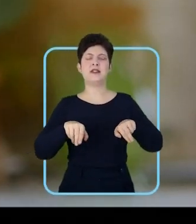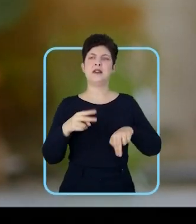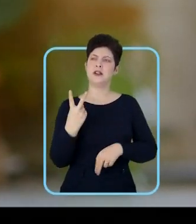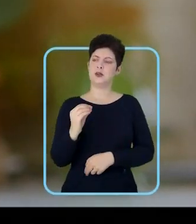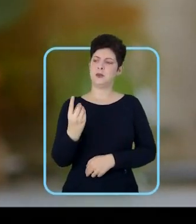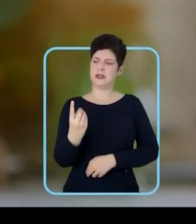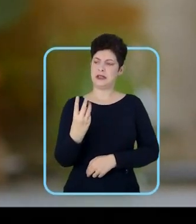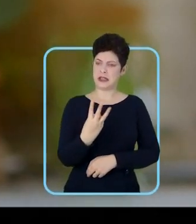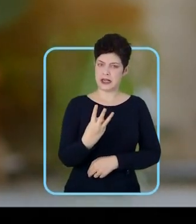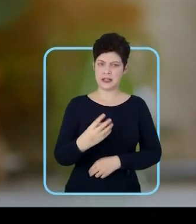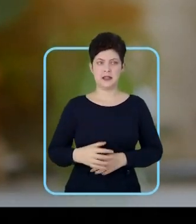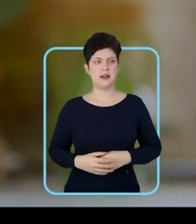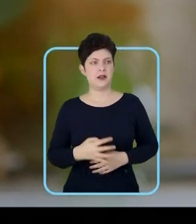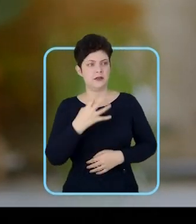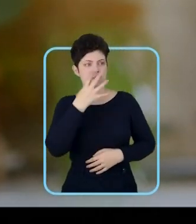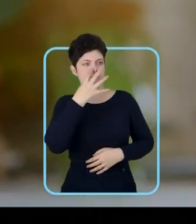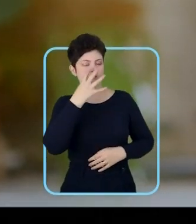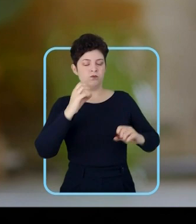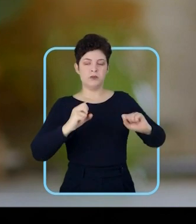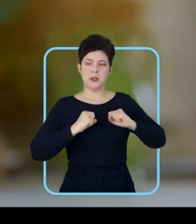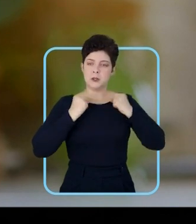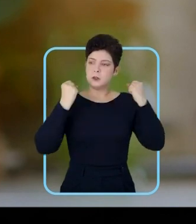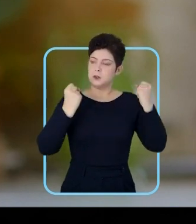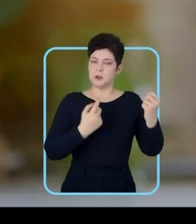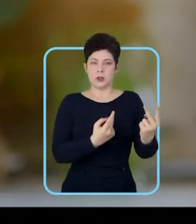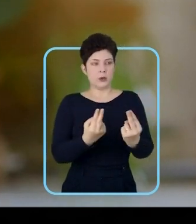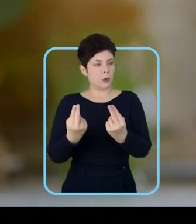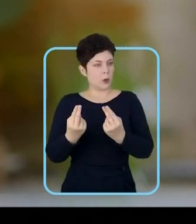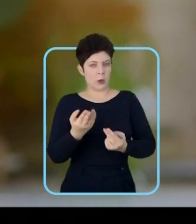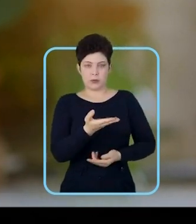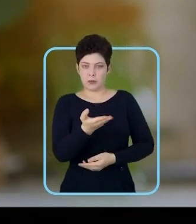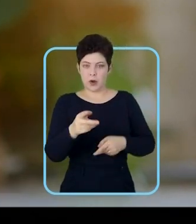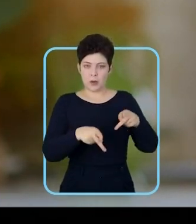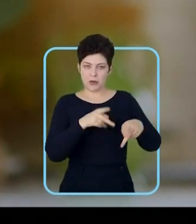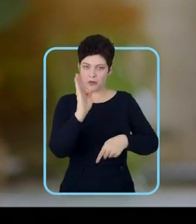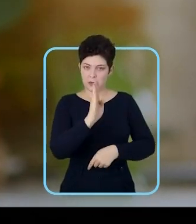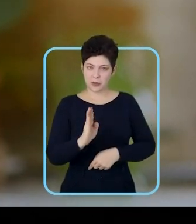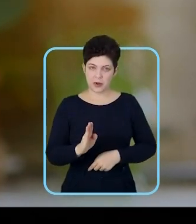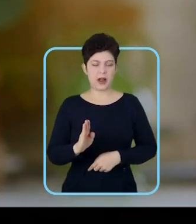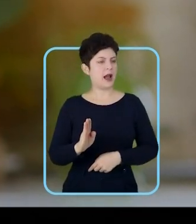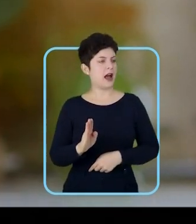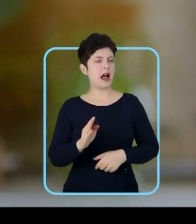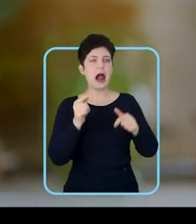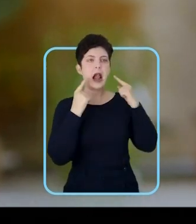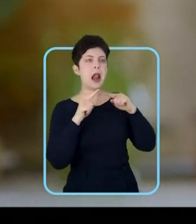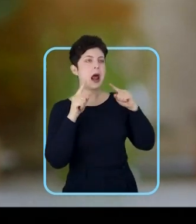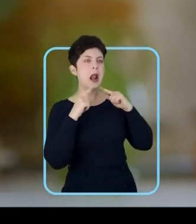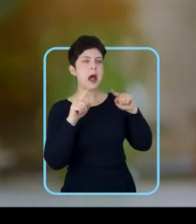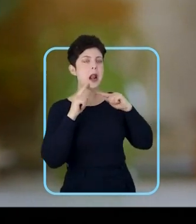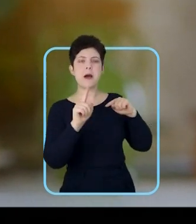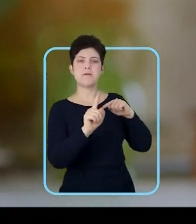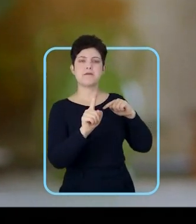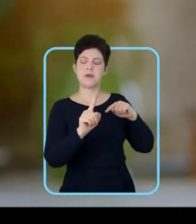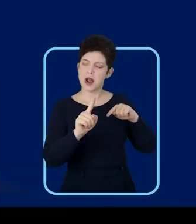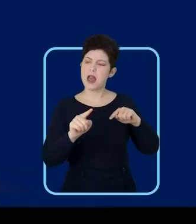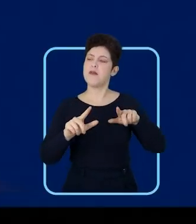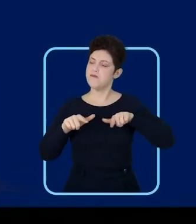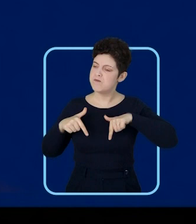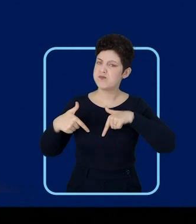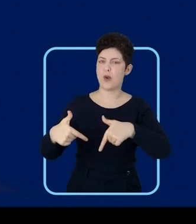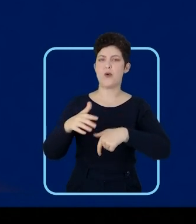fazer o certo. E eu tenho razões para acreditar nisso. Em 2018, eu nem aparecia nas pesquisas e fui eleita senadora da